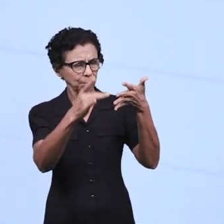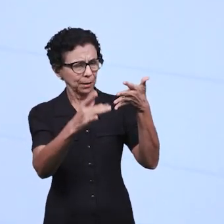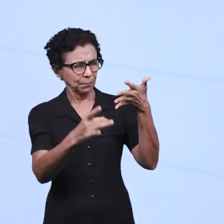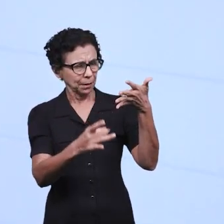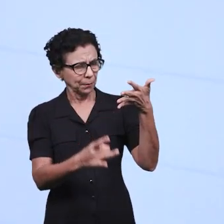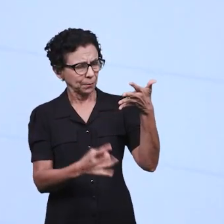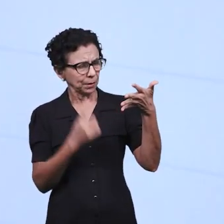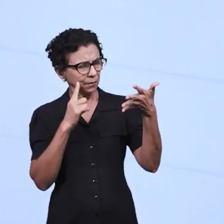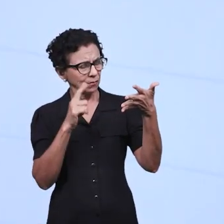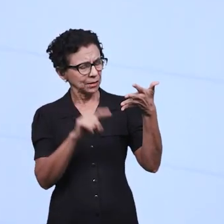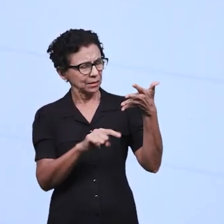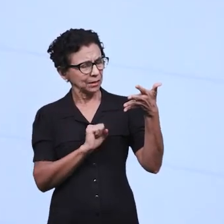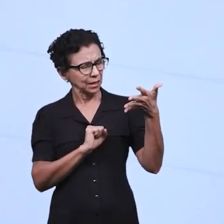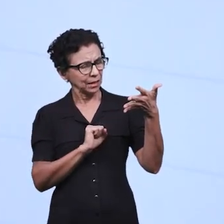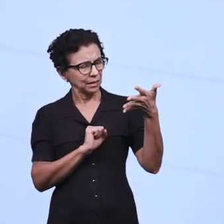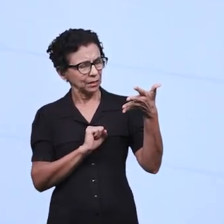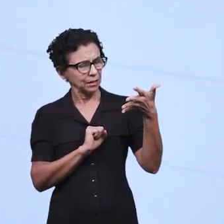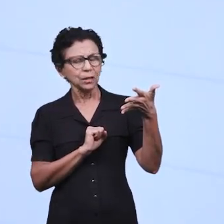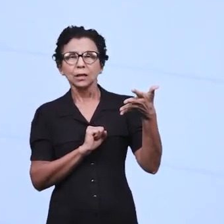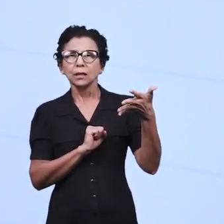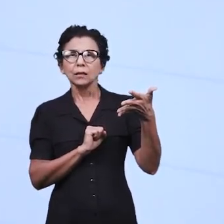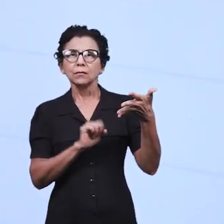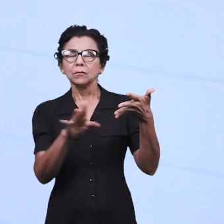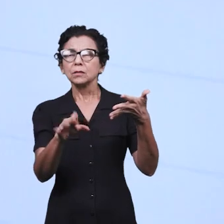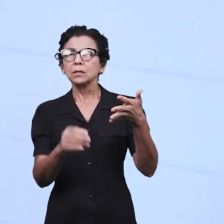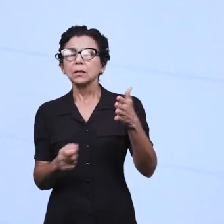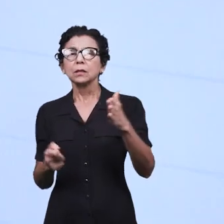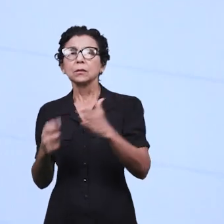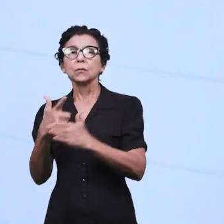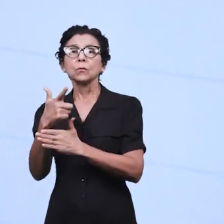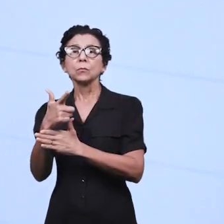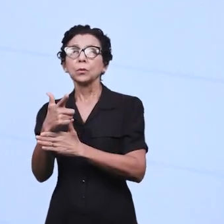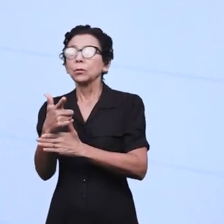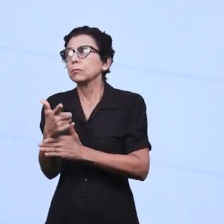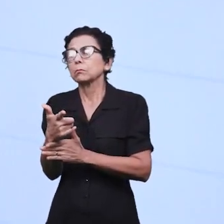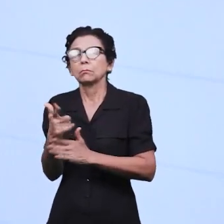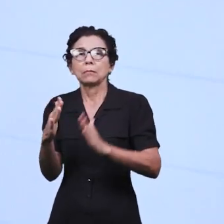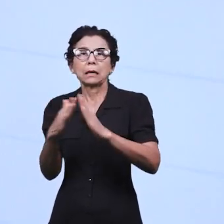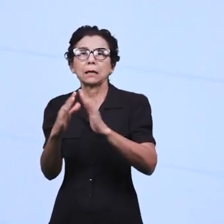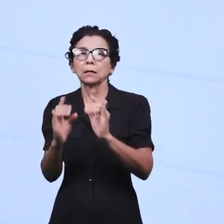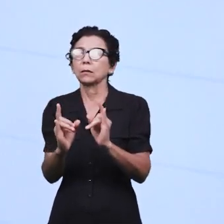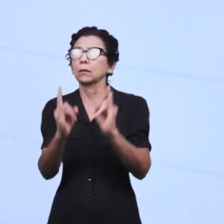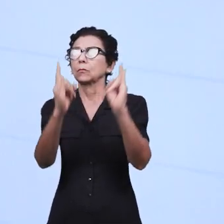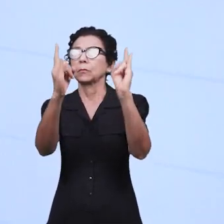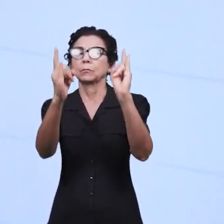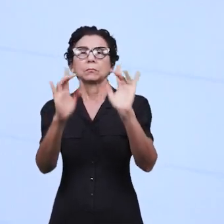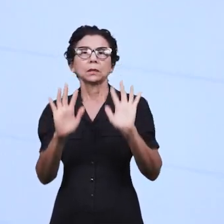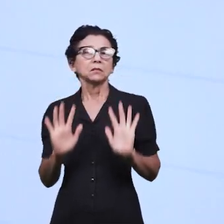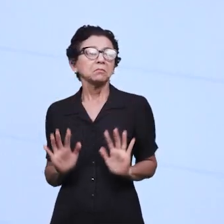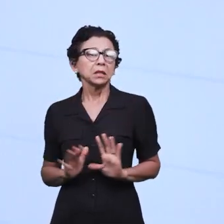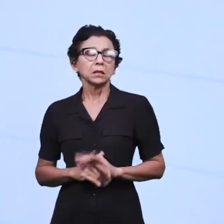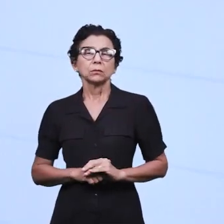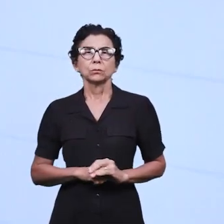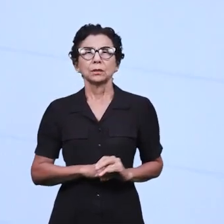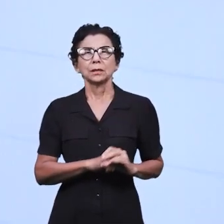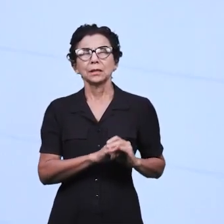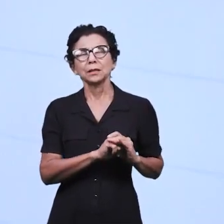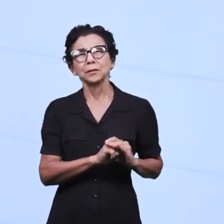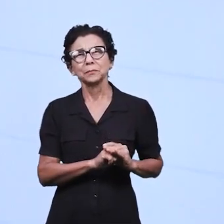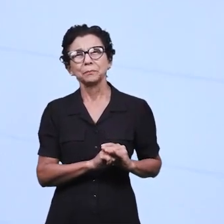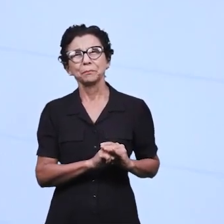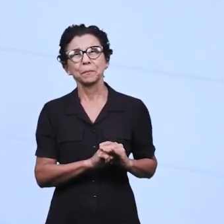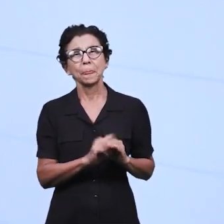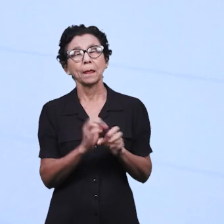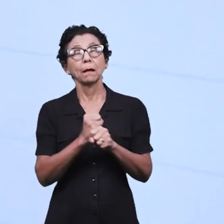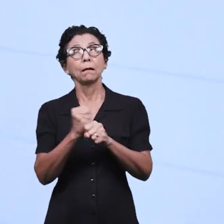inserir essa cláusula, porque imagina um financiamento, a pessoa comprou um imóvel e no decorrer, né, ainda tem um saldo devedor longo e a